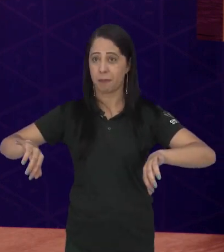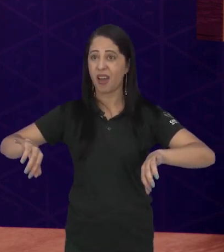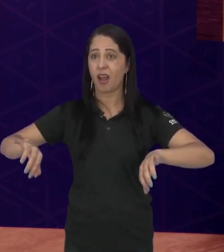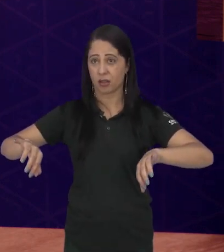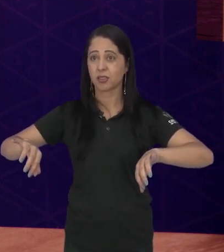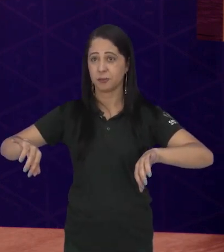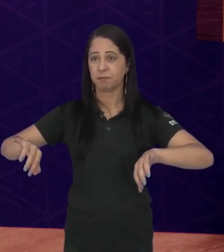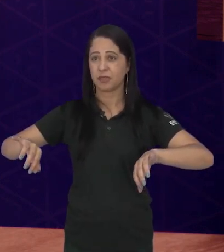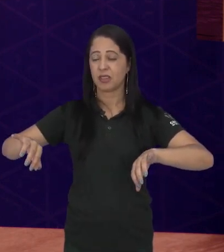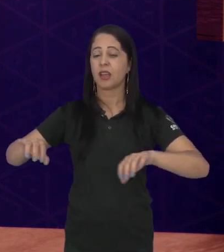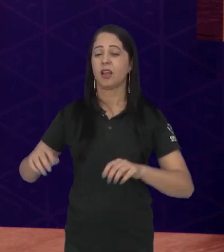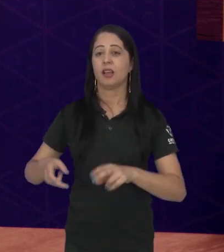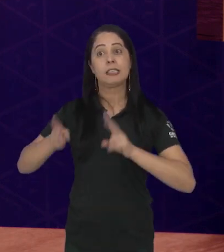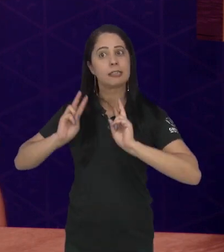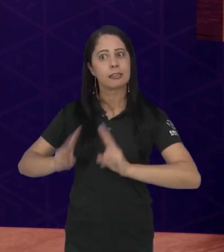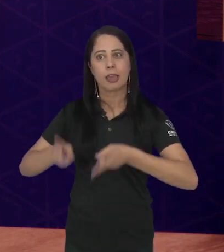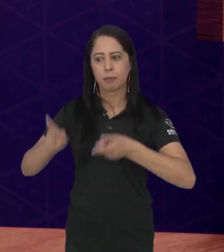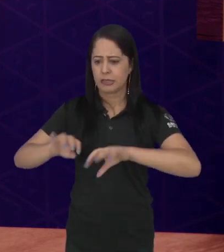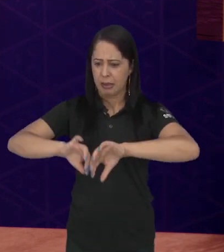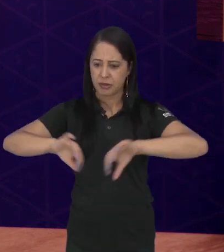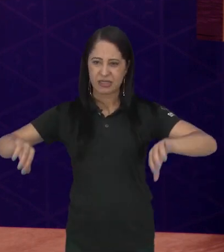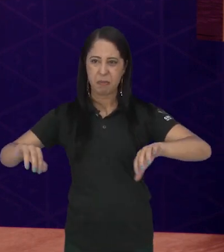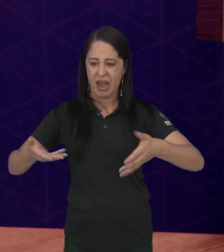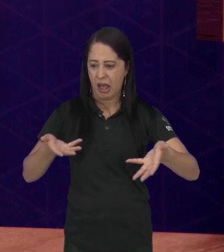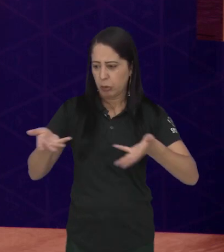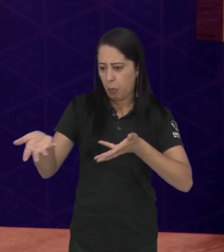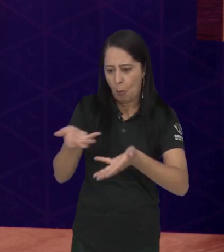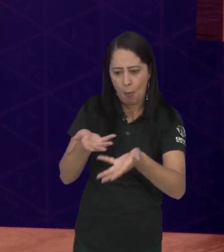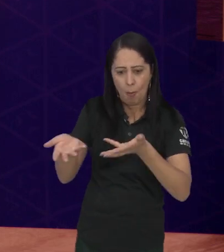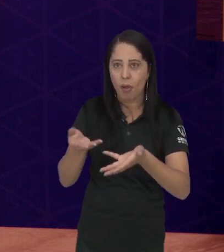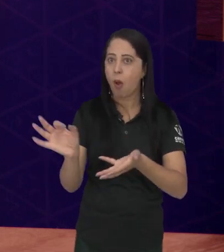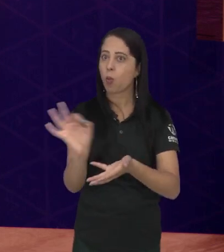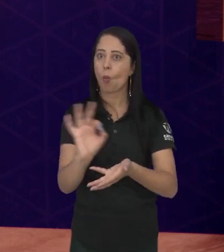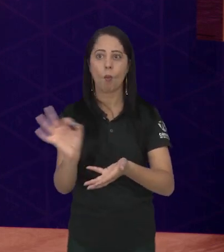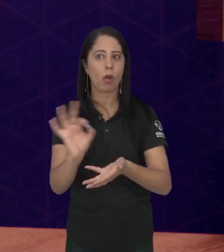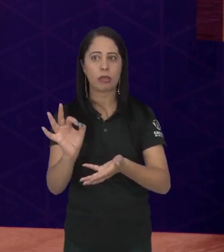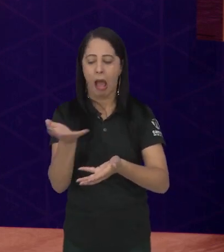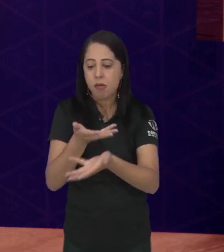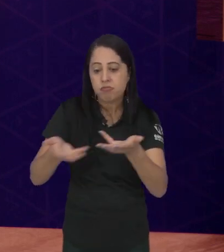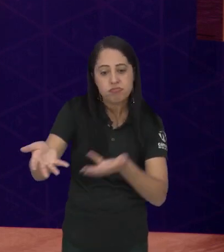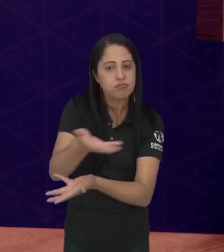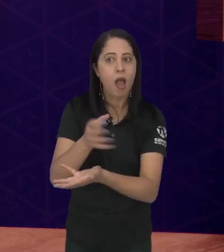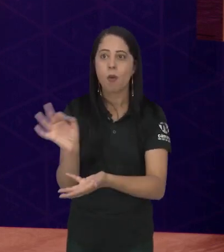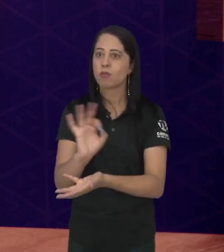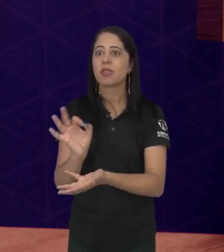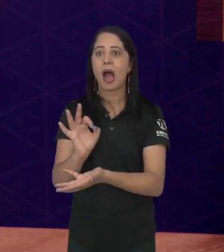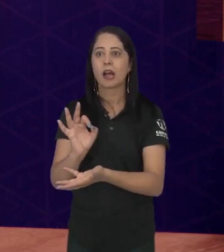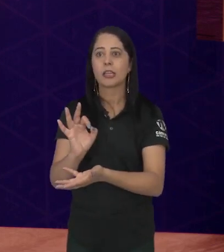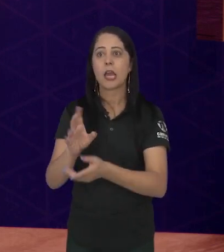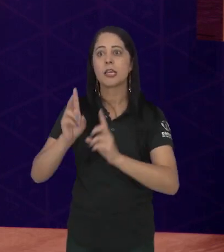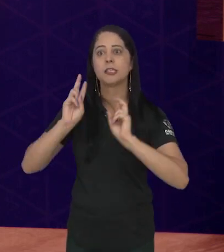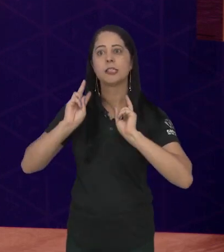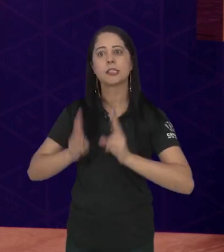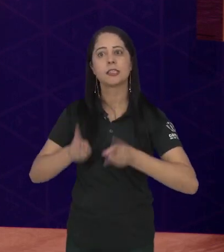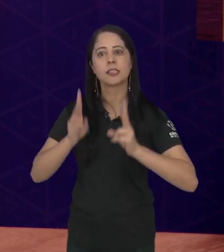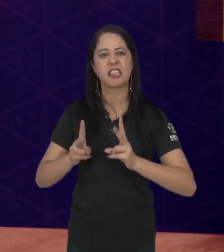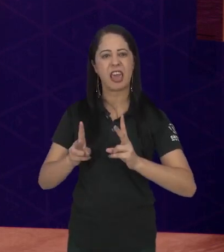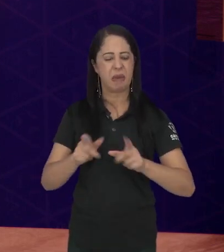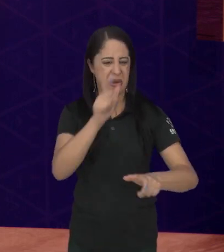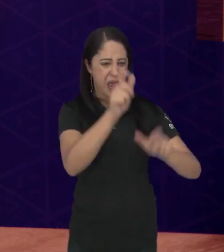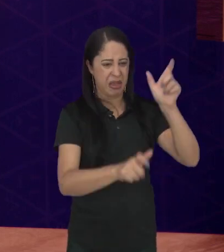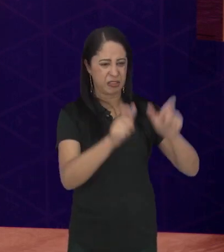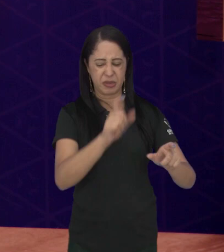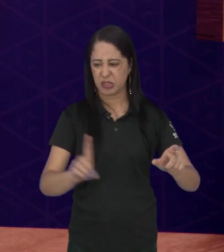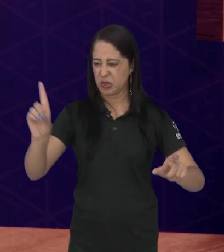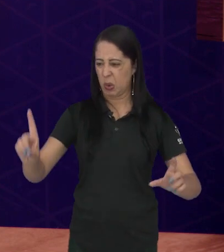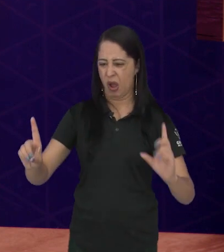tinha acontecido Rosa Parks, sabe? Ainda tinha muita opressão, né, para